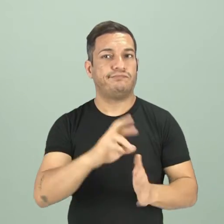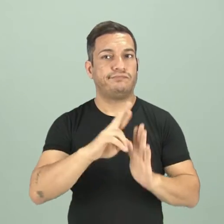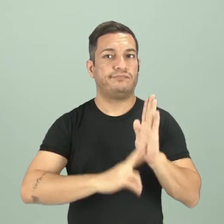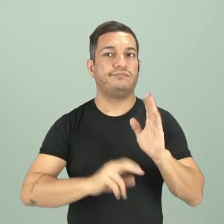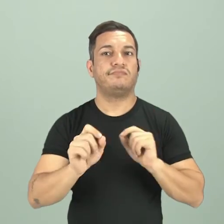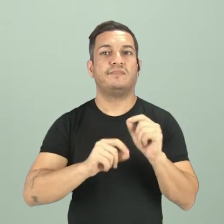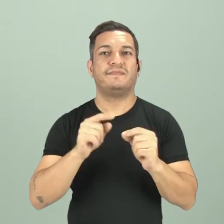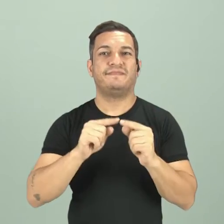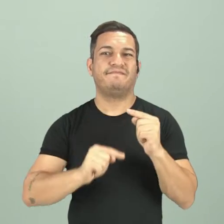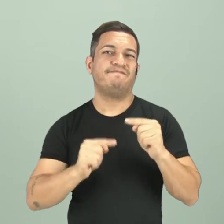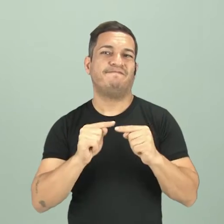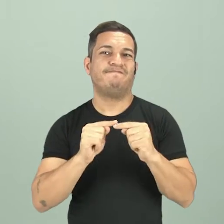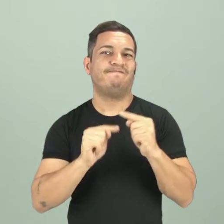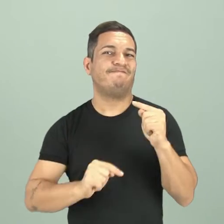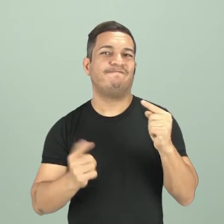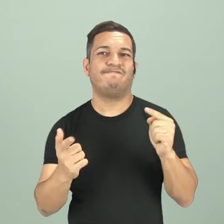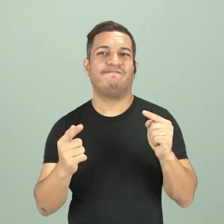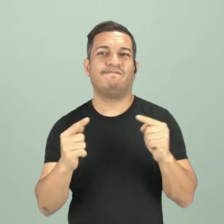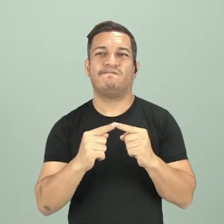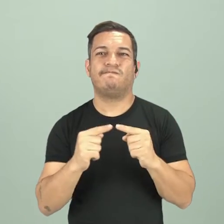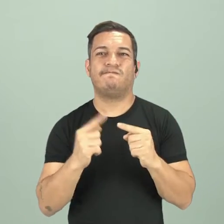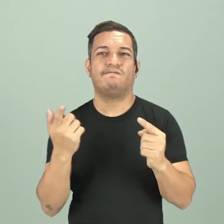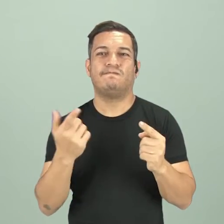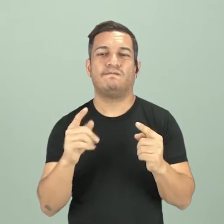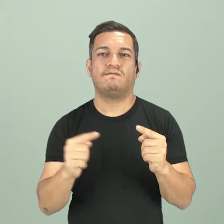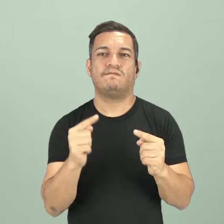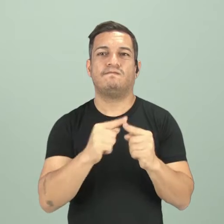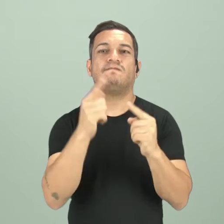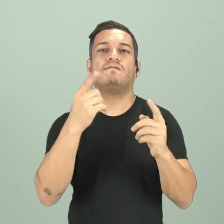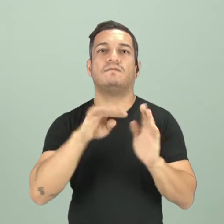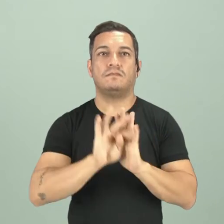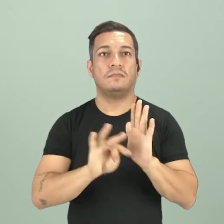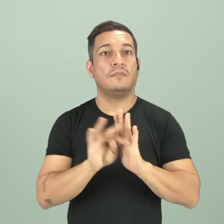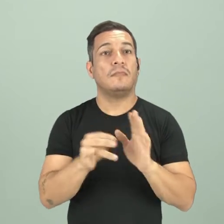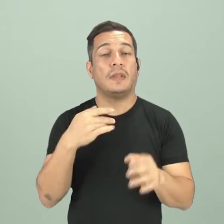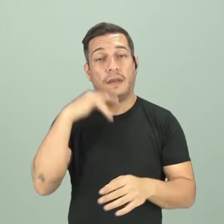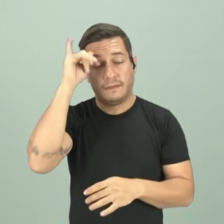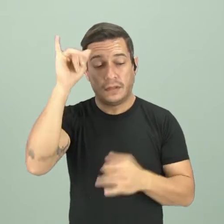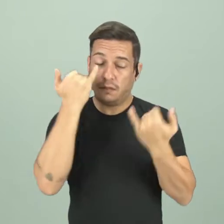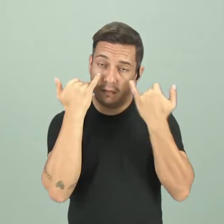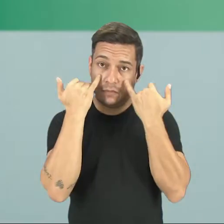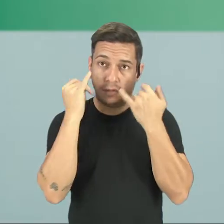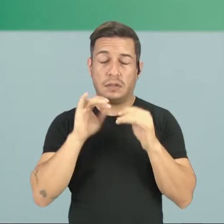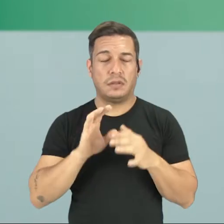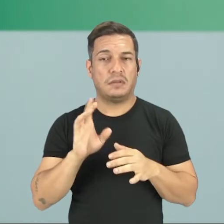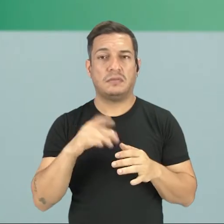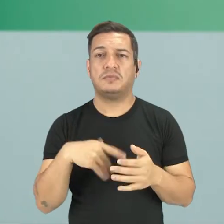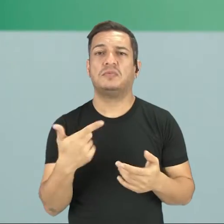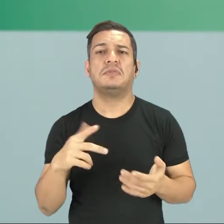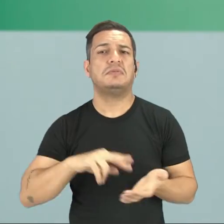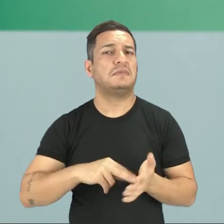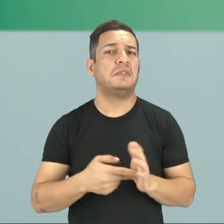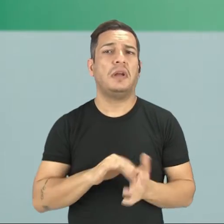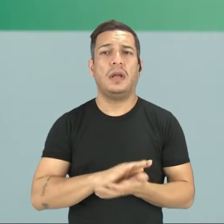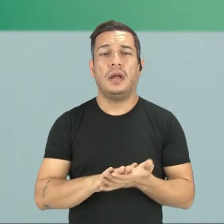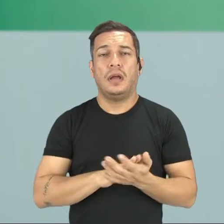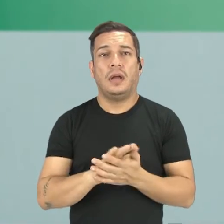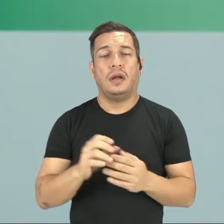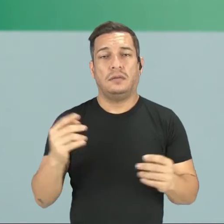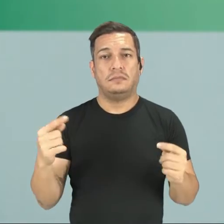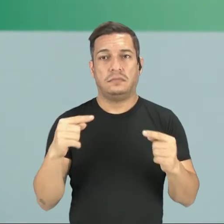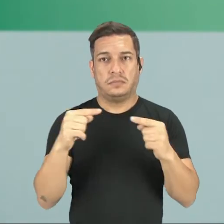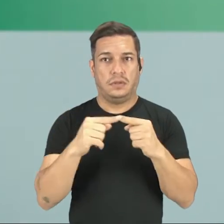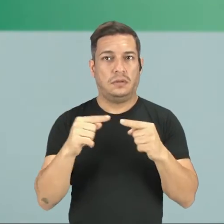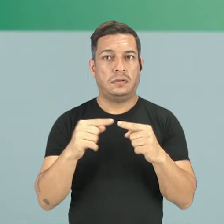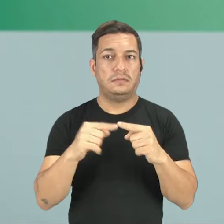parte desconectada do texto, né? Então evitar ali alguma informação que naquele momento está solto, não tem sentido ou não cabe naquele